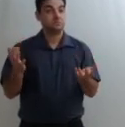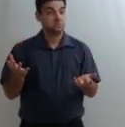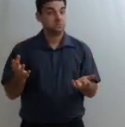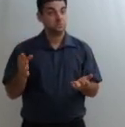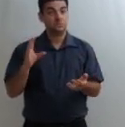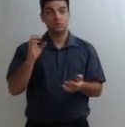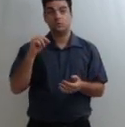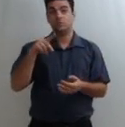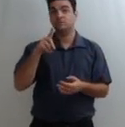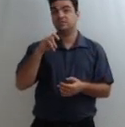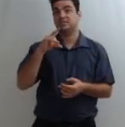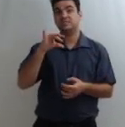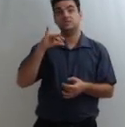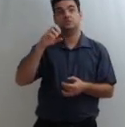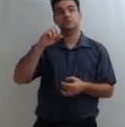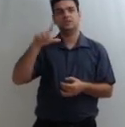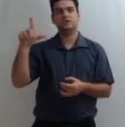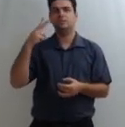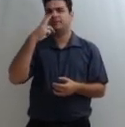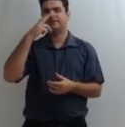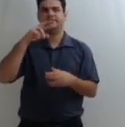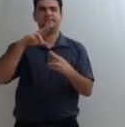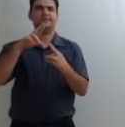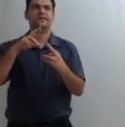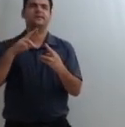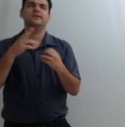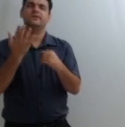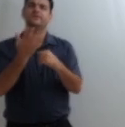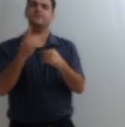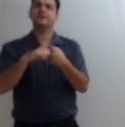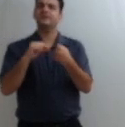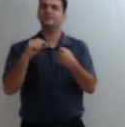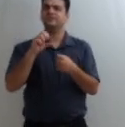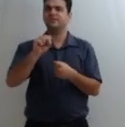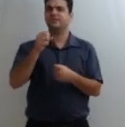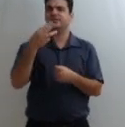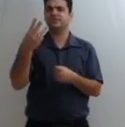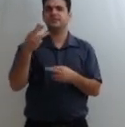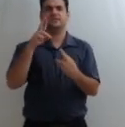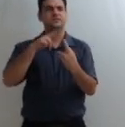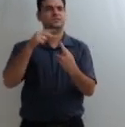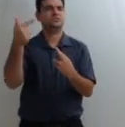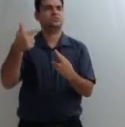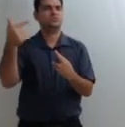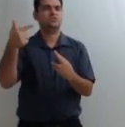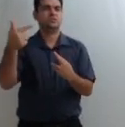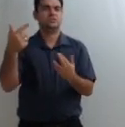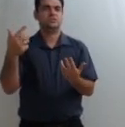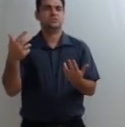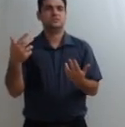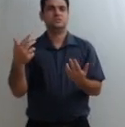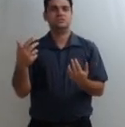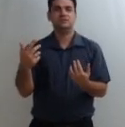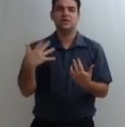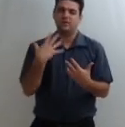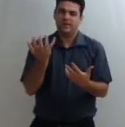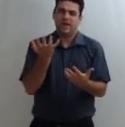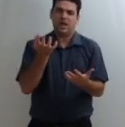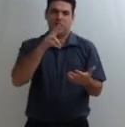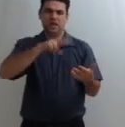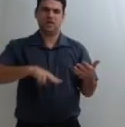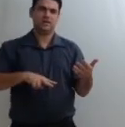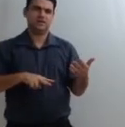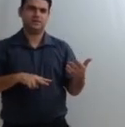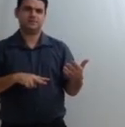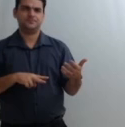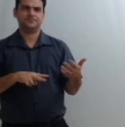no artigo 83, inciso 2, né, do Código Penal, que peço vênia aqui para fazer a leitura, né,